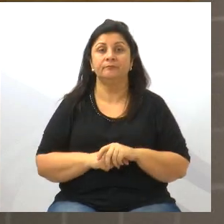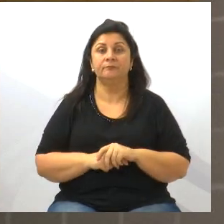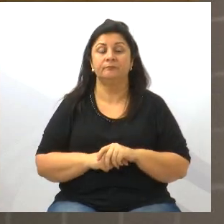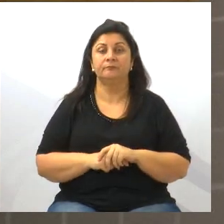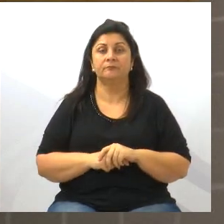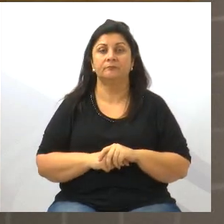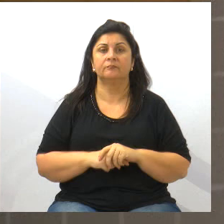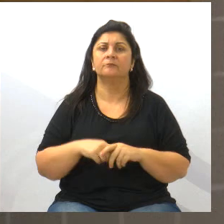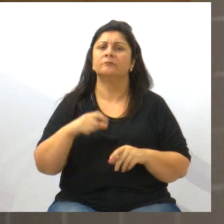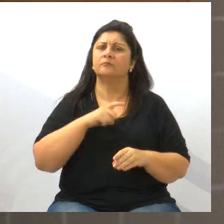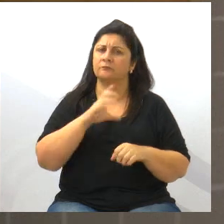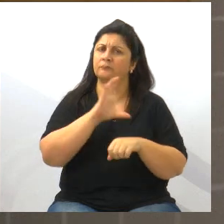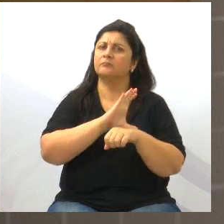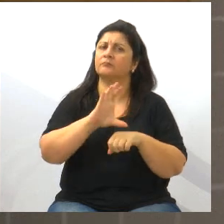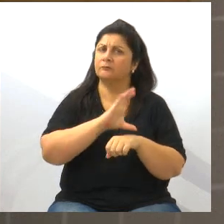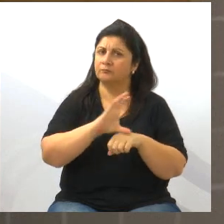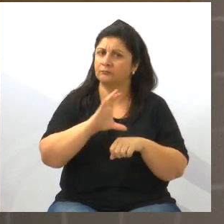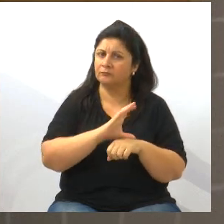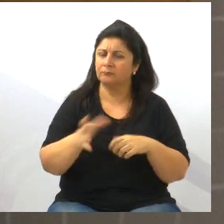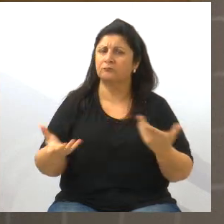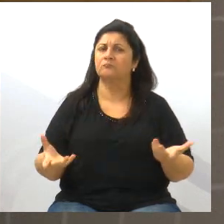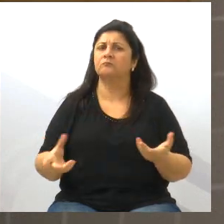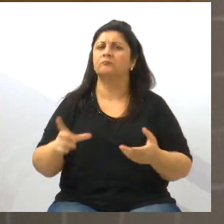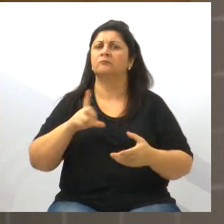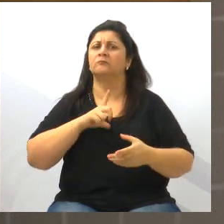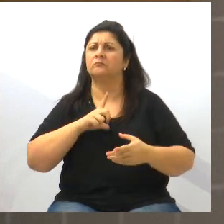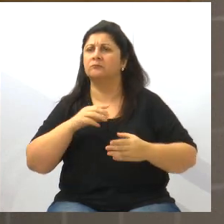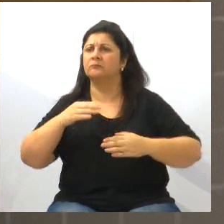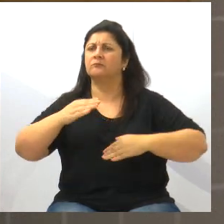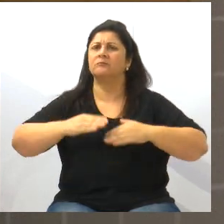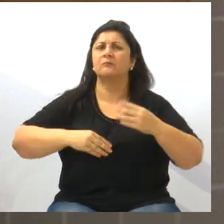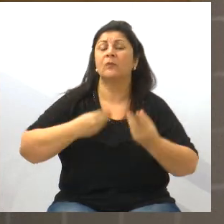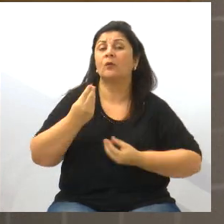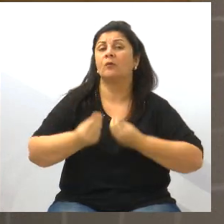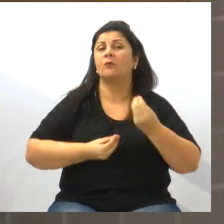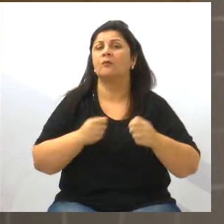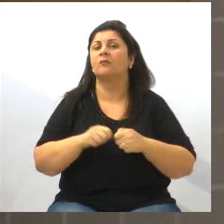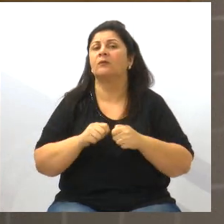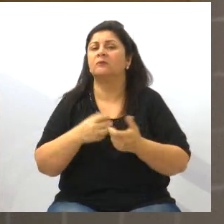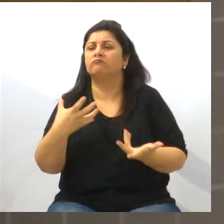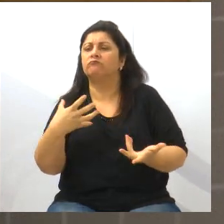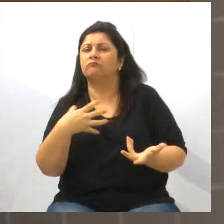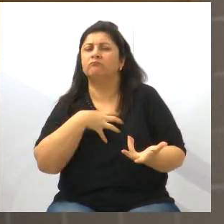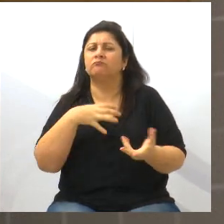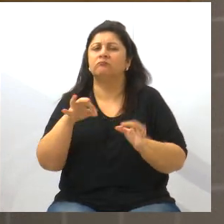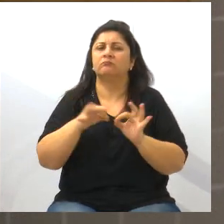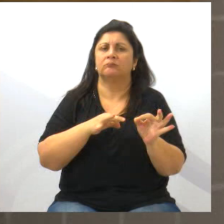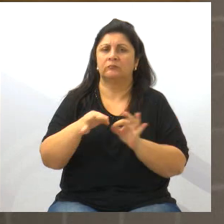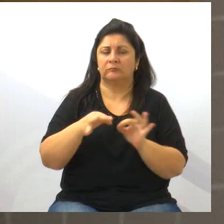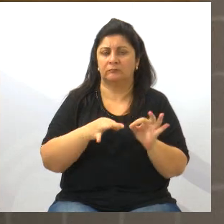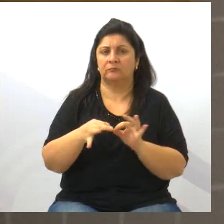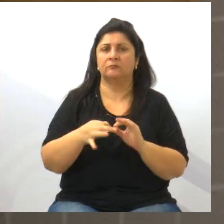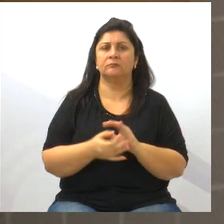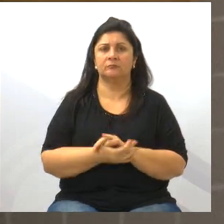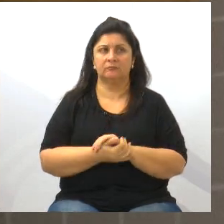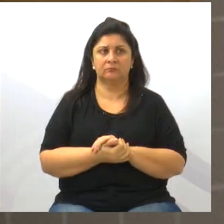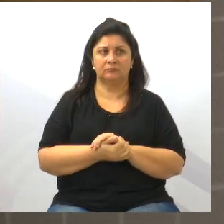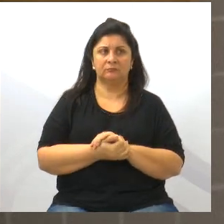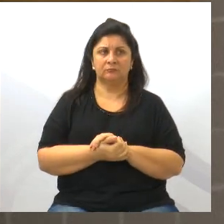esse curso, tem metodologia, tem jeito para conduzir toda